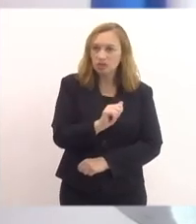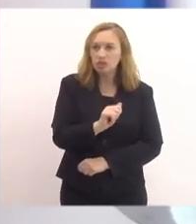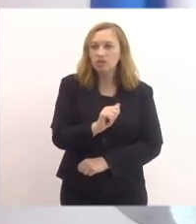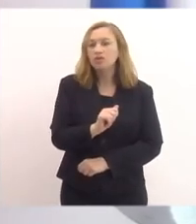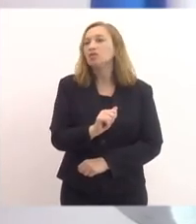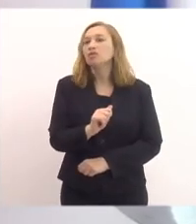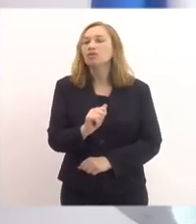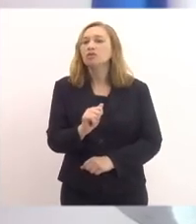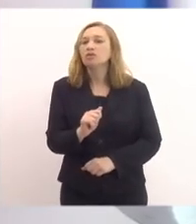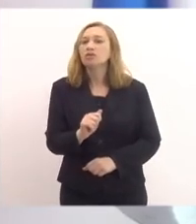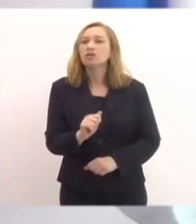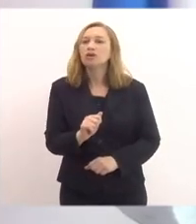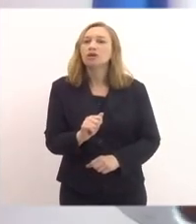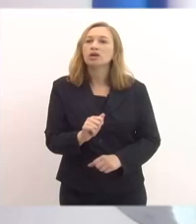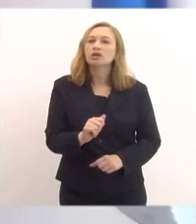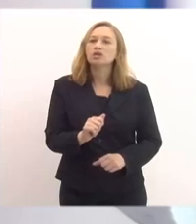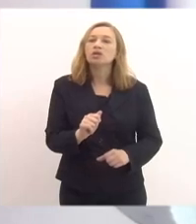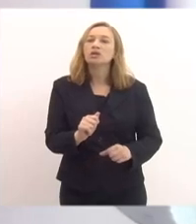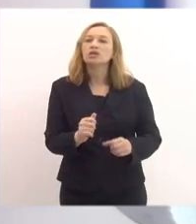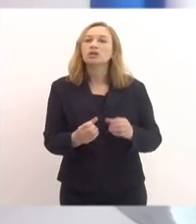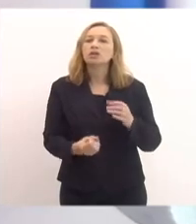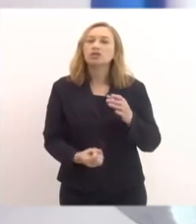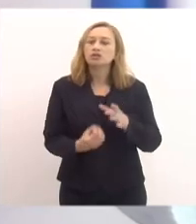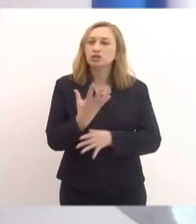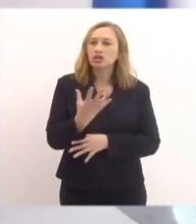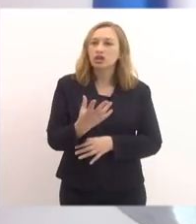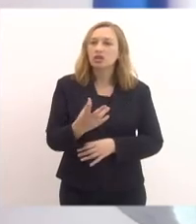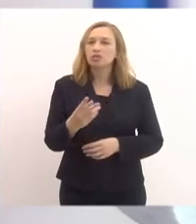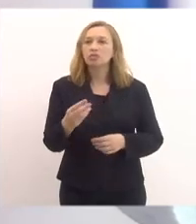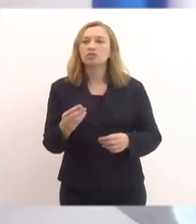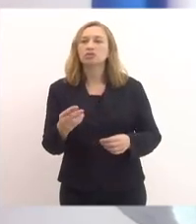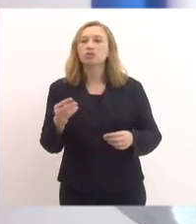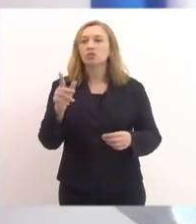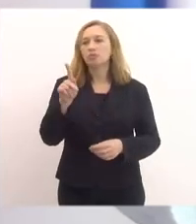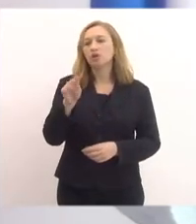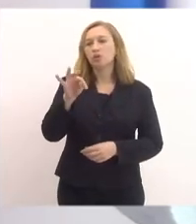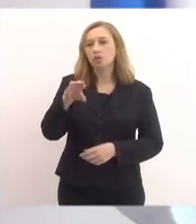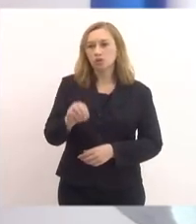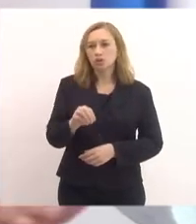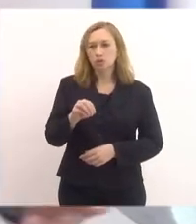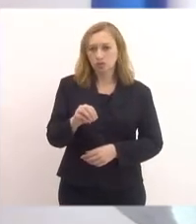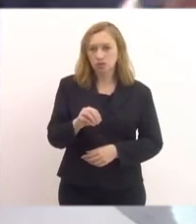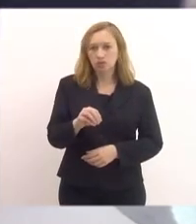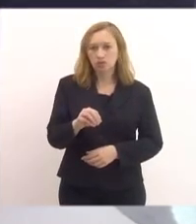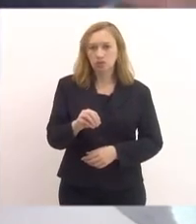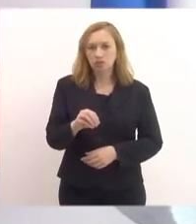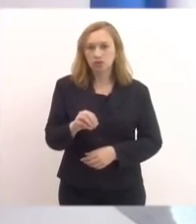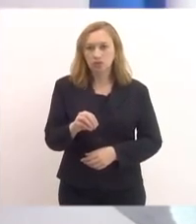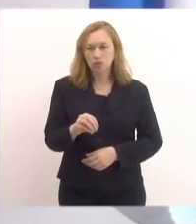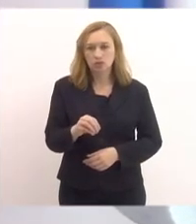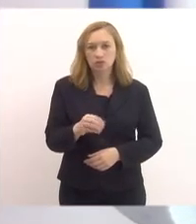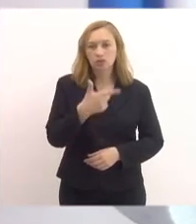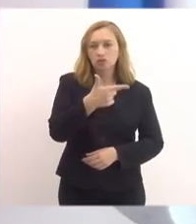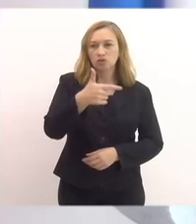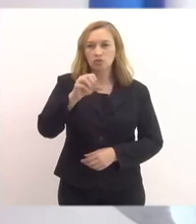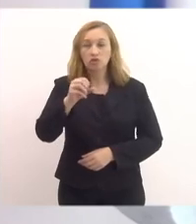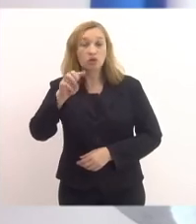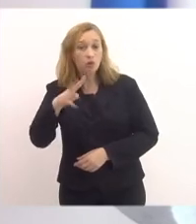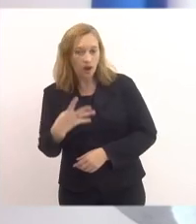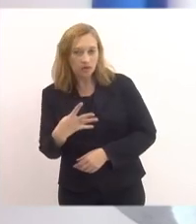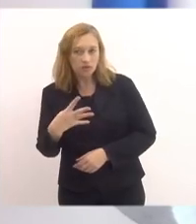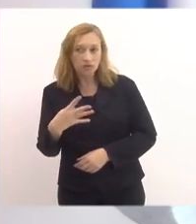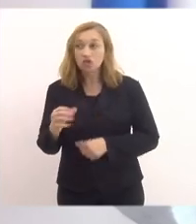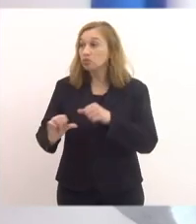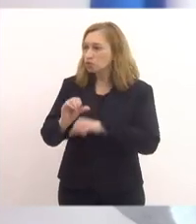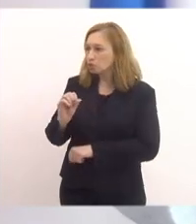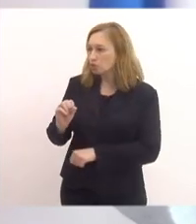foi fruto do processo dos pilotos de helicóptero da Polícia Civil. 2004. A gente mudou o entendimento da PGE, coronel. Se